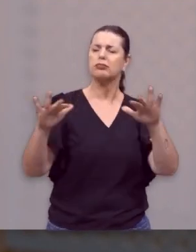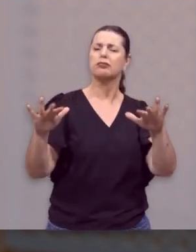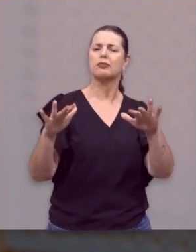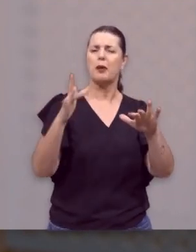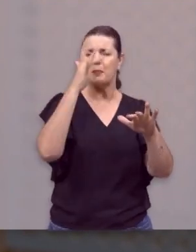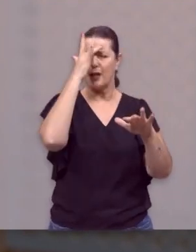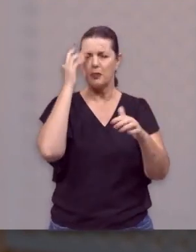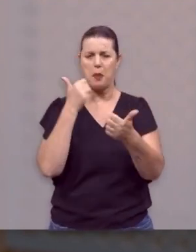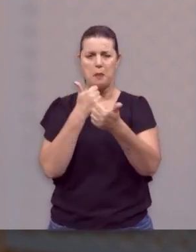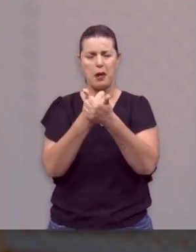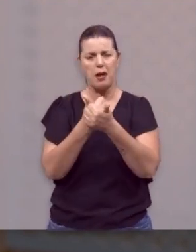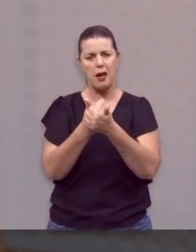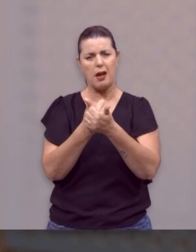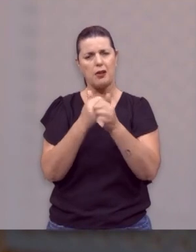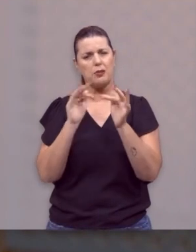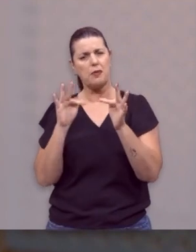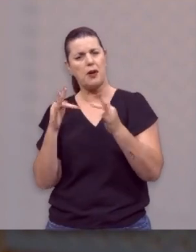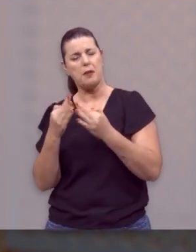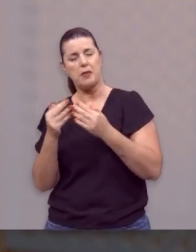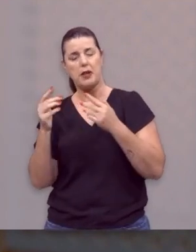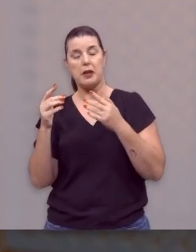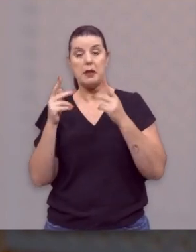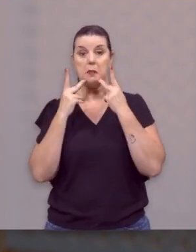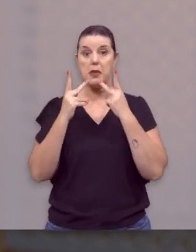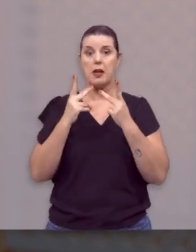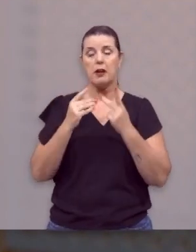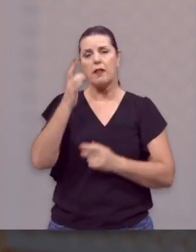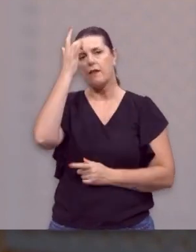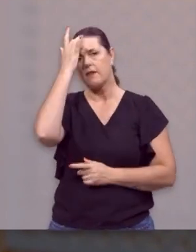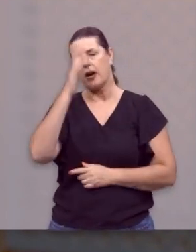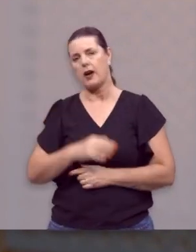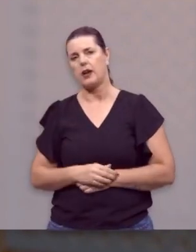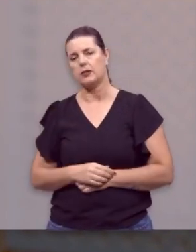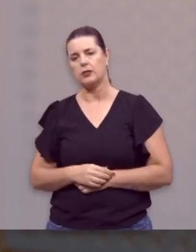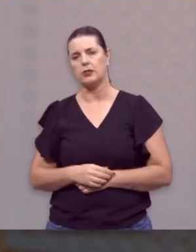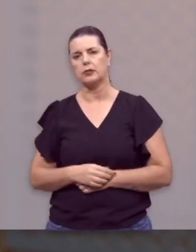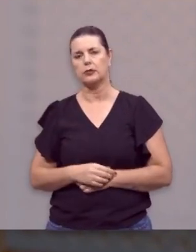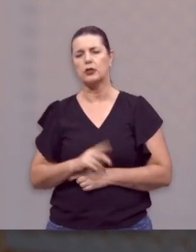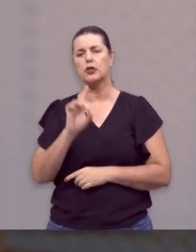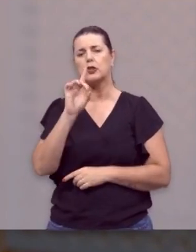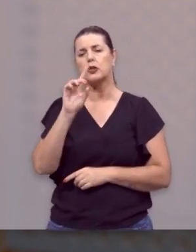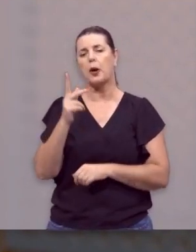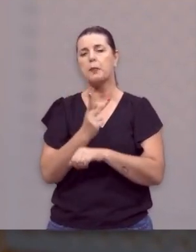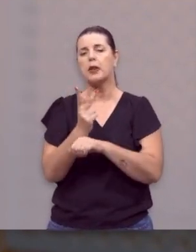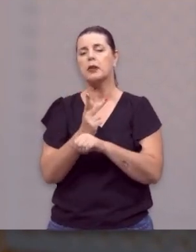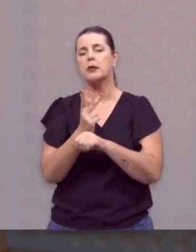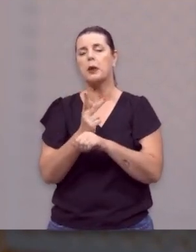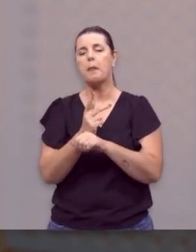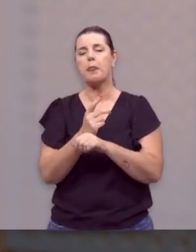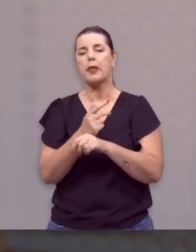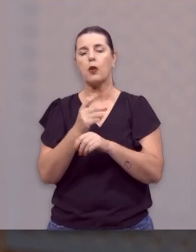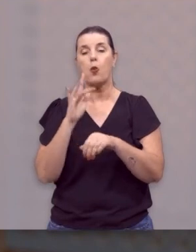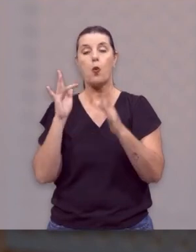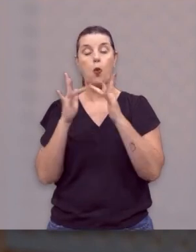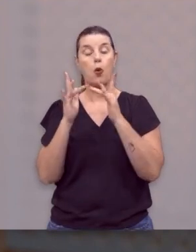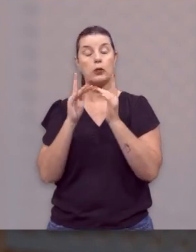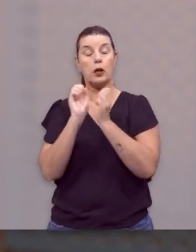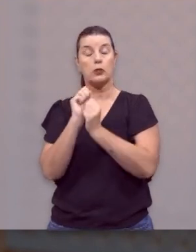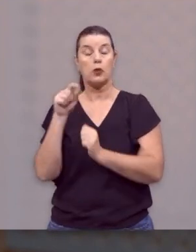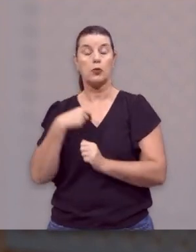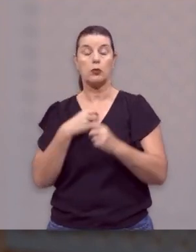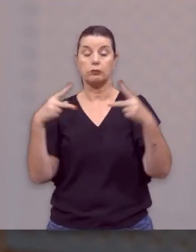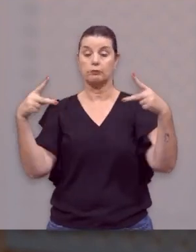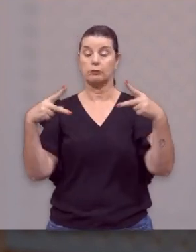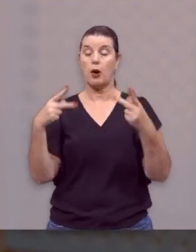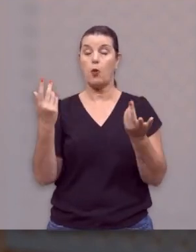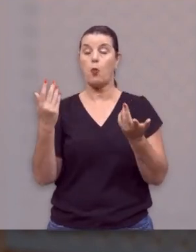com alguém próximo de você essa mensagem, é muito fácil de fazer isso. Basta você entrar em contato conosco por meio aí